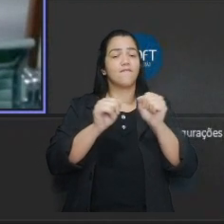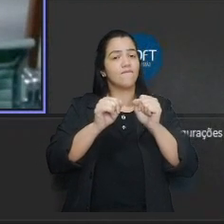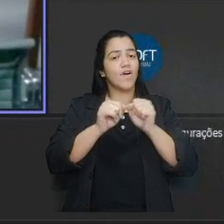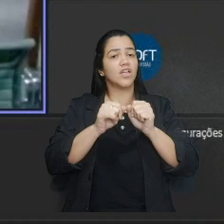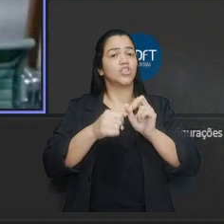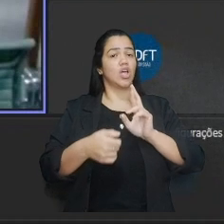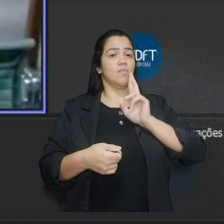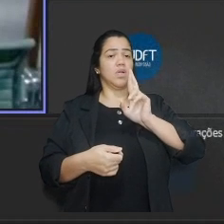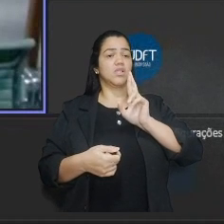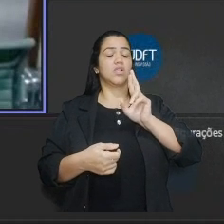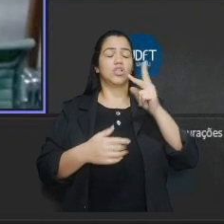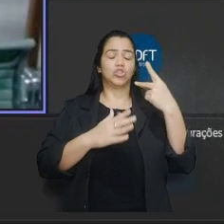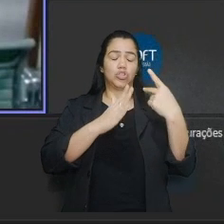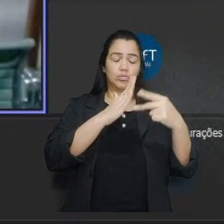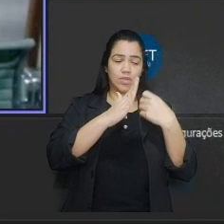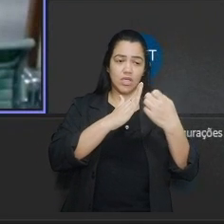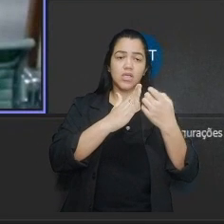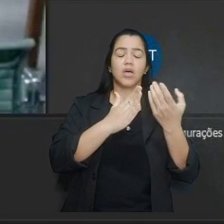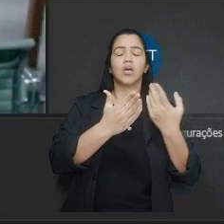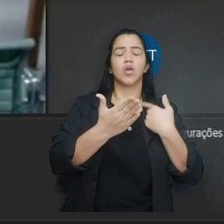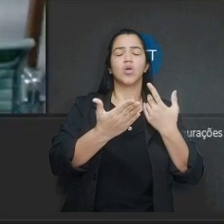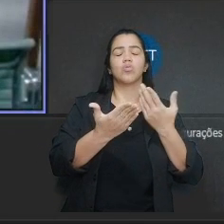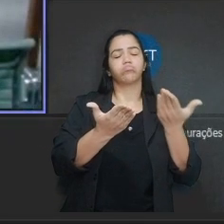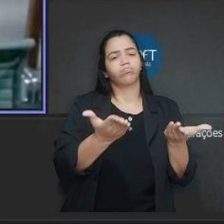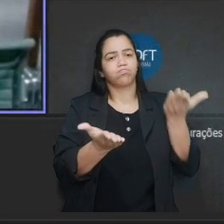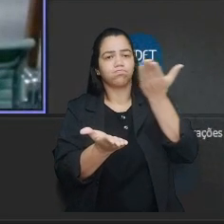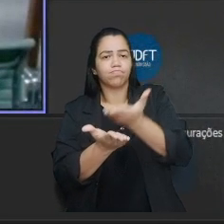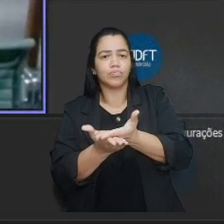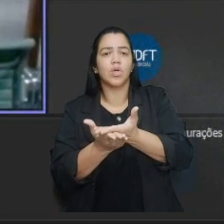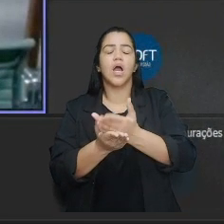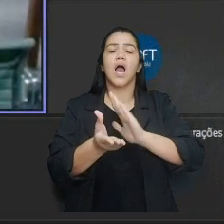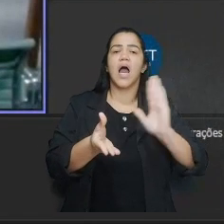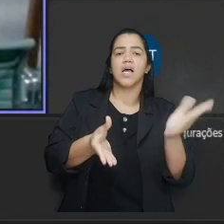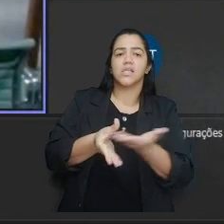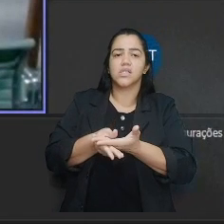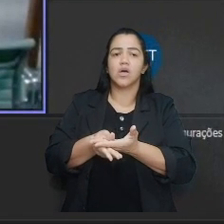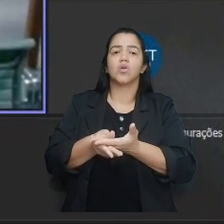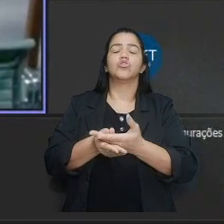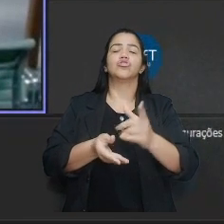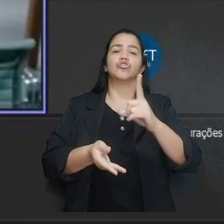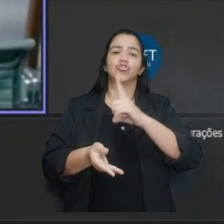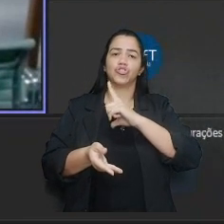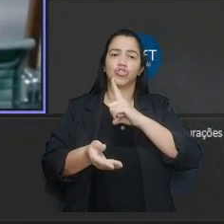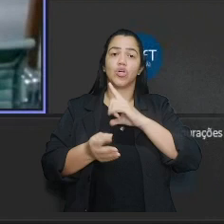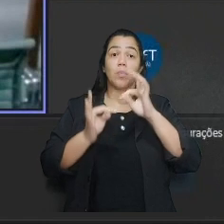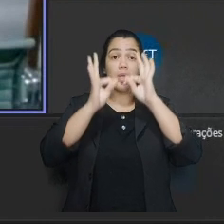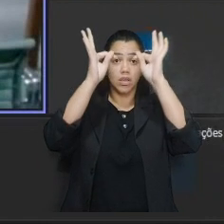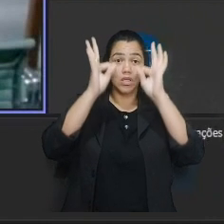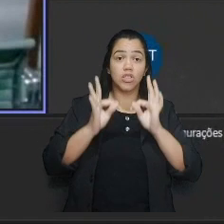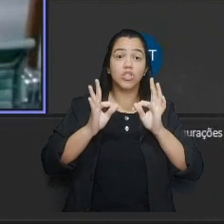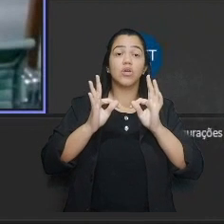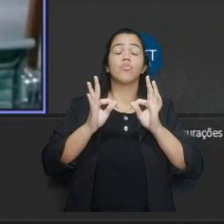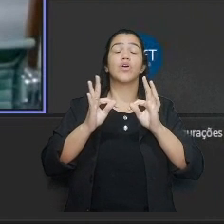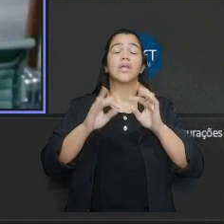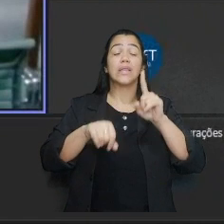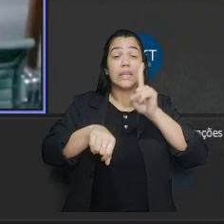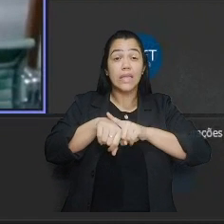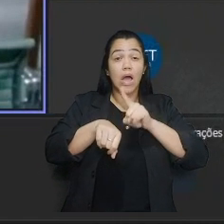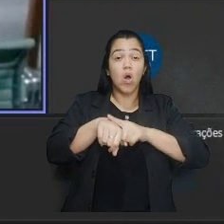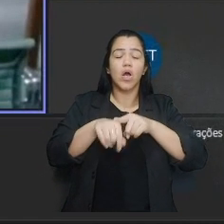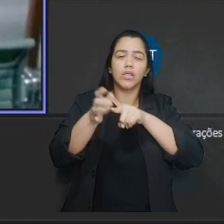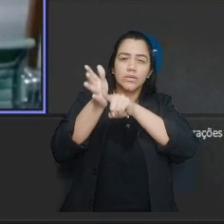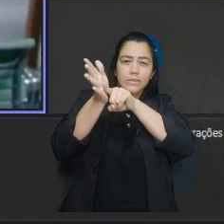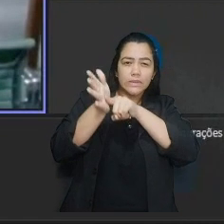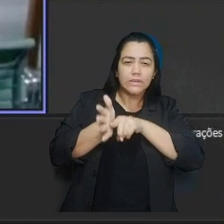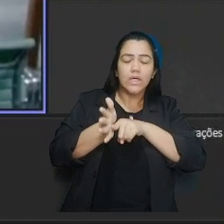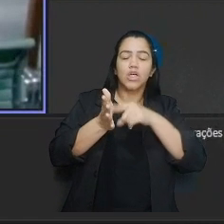sua representação. Então, eu entrei, ajuizei ação, teria uma testemunha